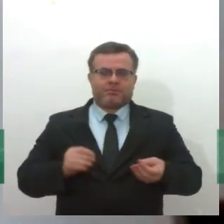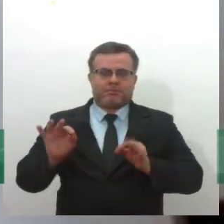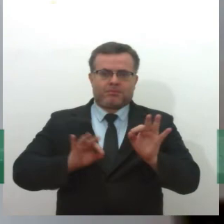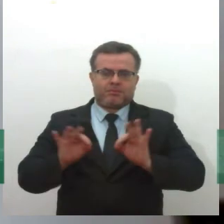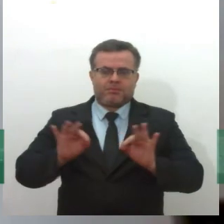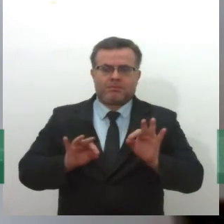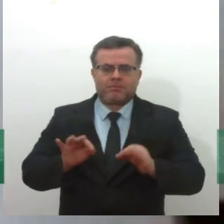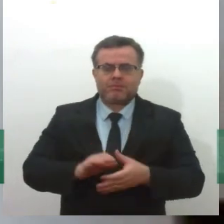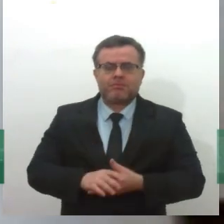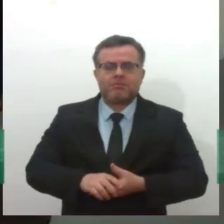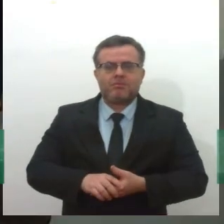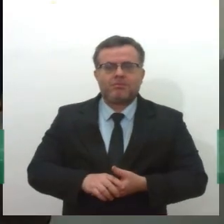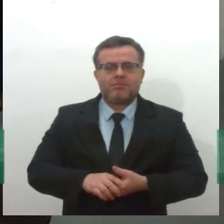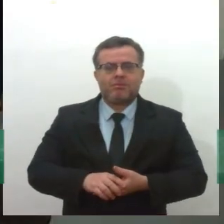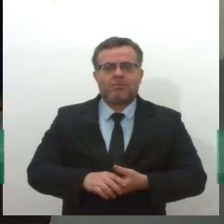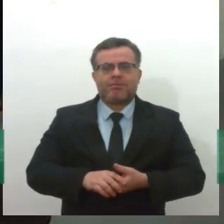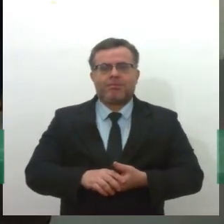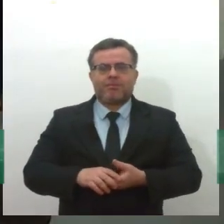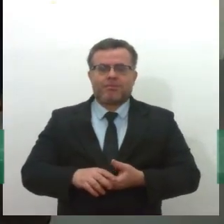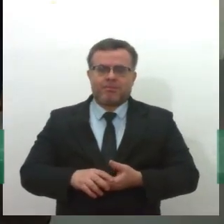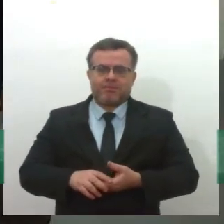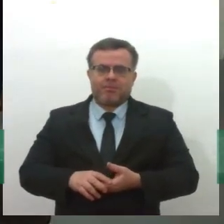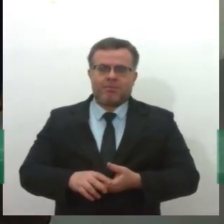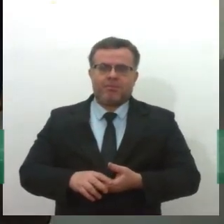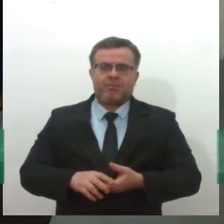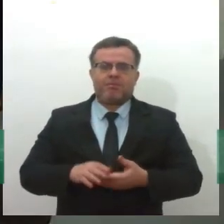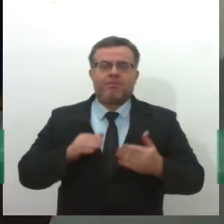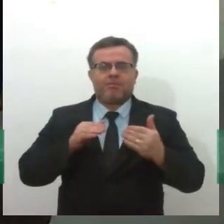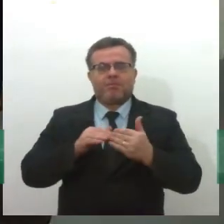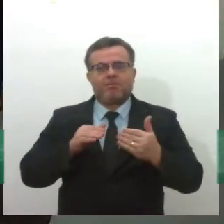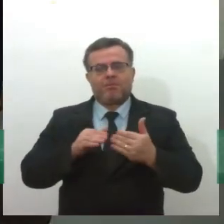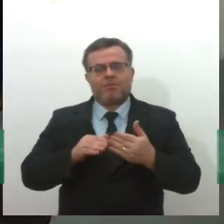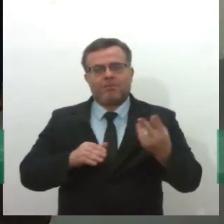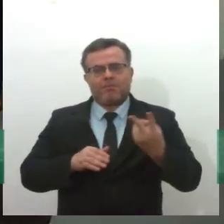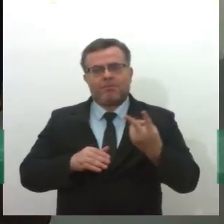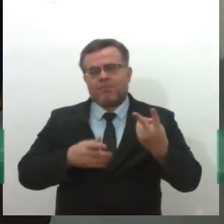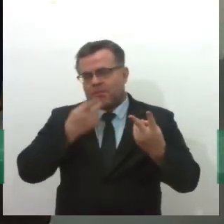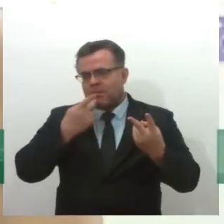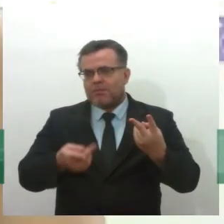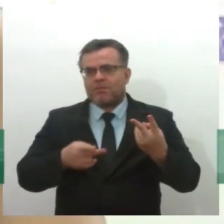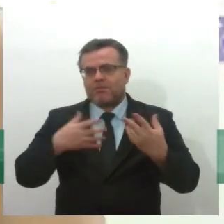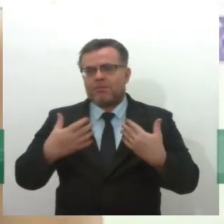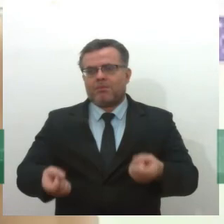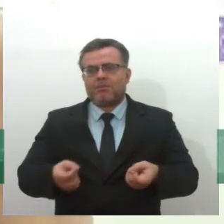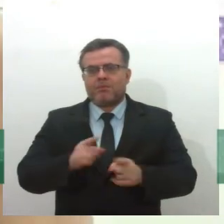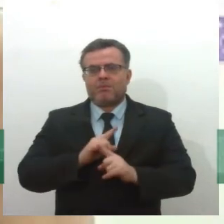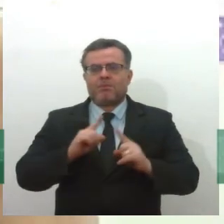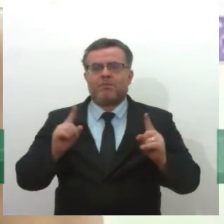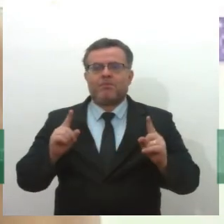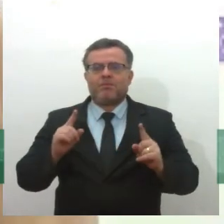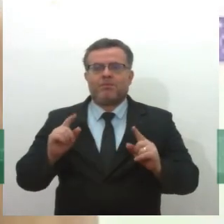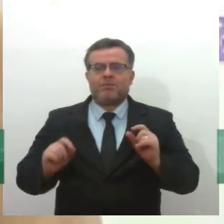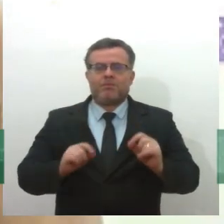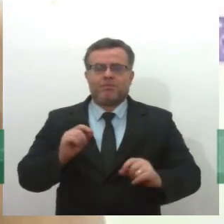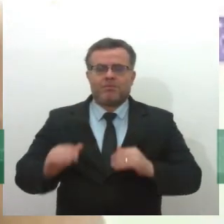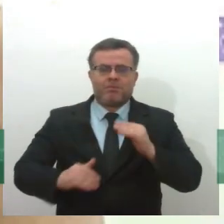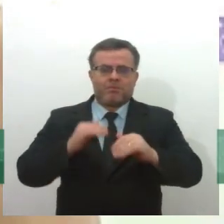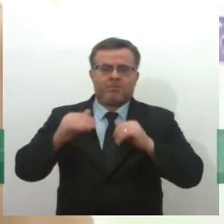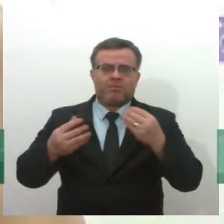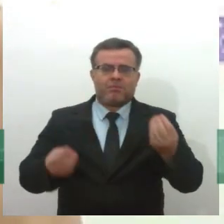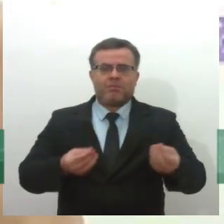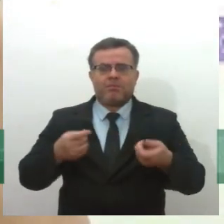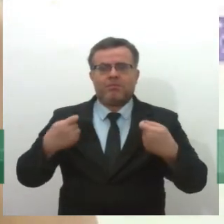ajustes. Nivete? Sim, concordo totalmente que a gente não pode aceitar retrocesso num processo de avanço e de luta